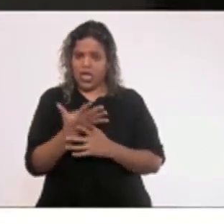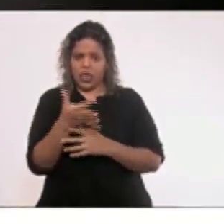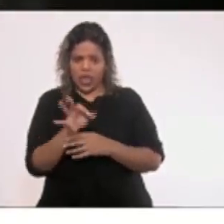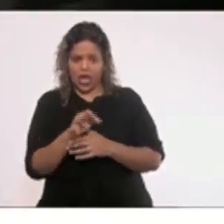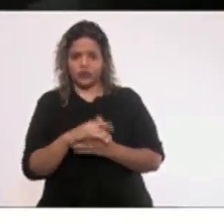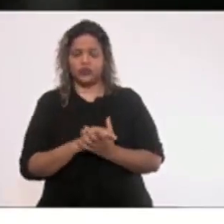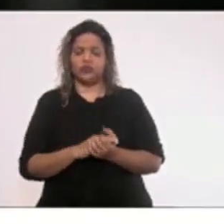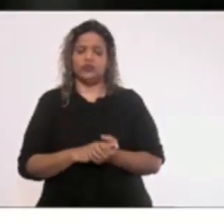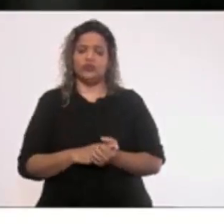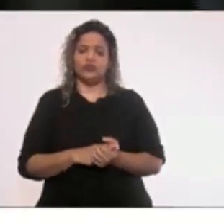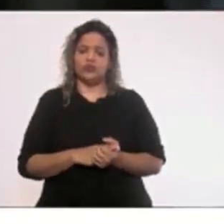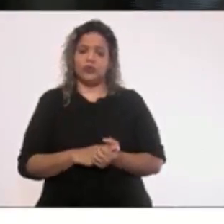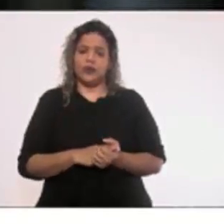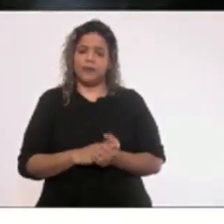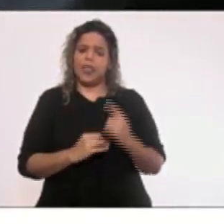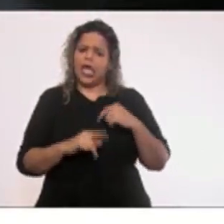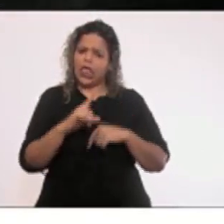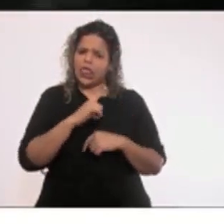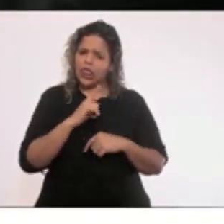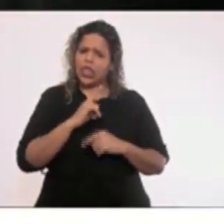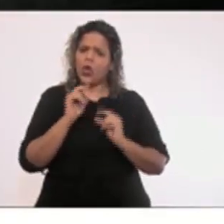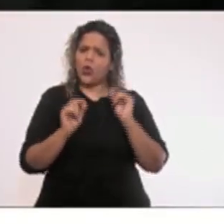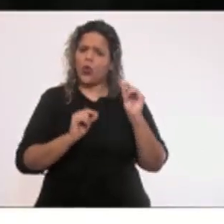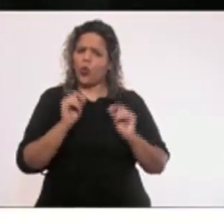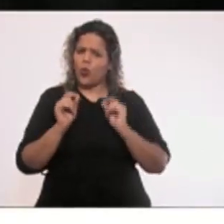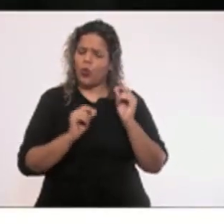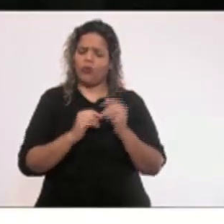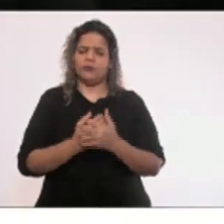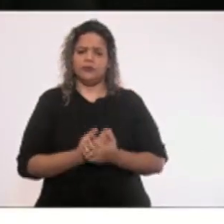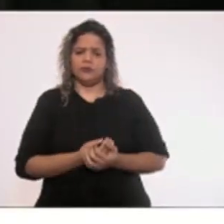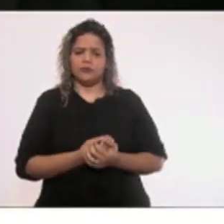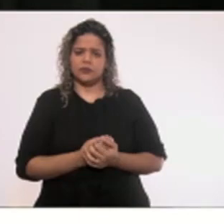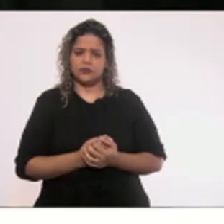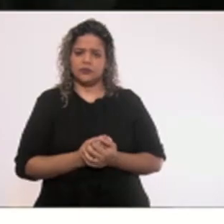10 tem o seguinte teor.